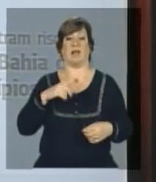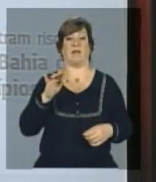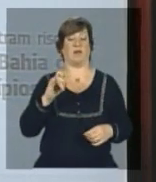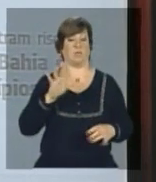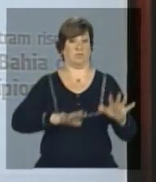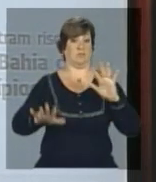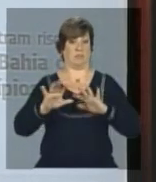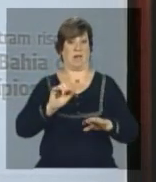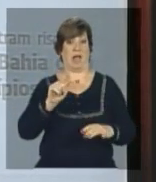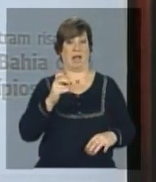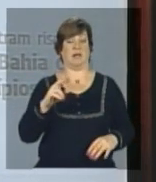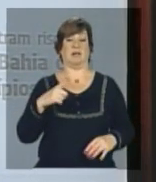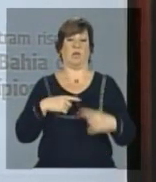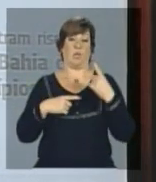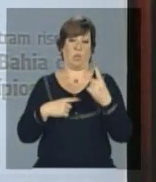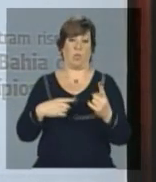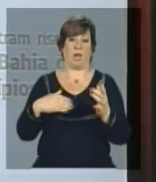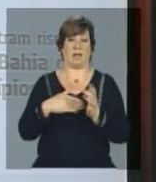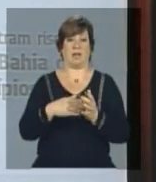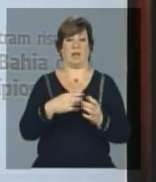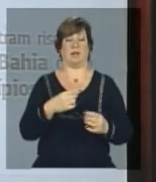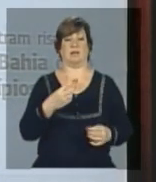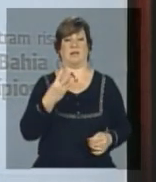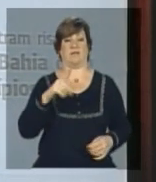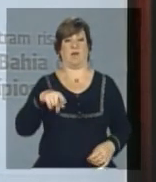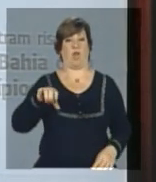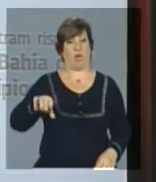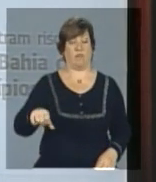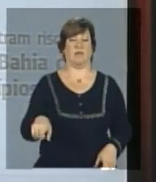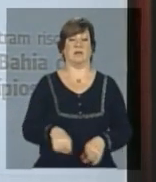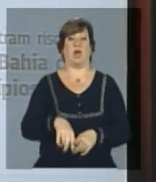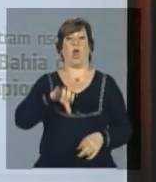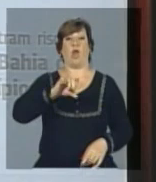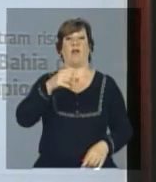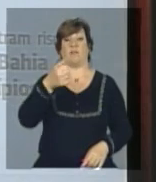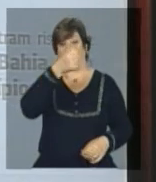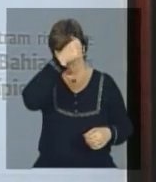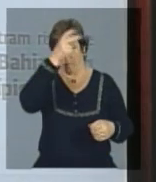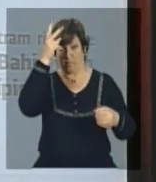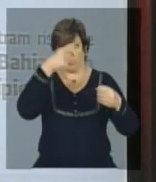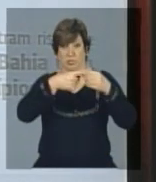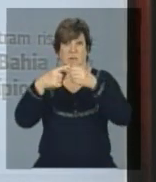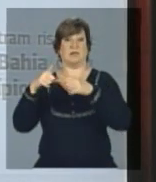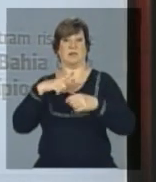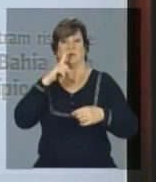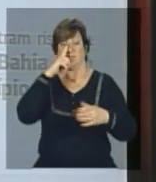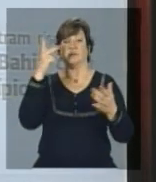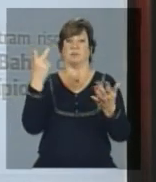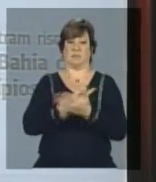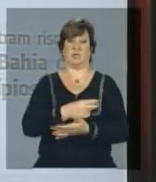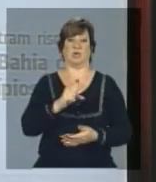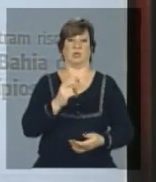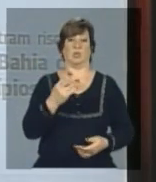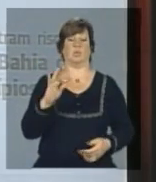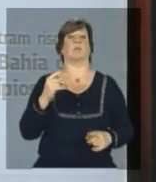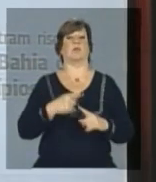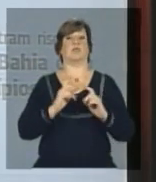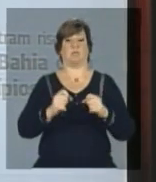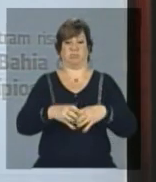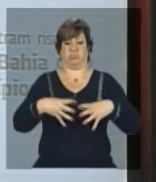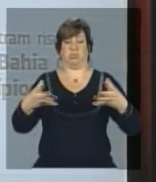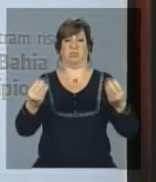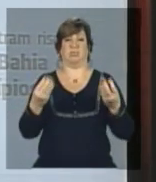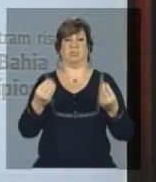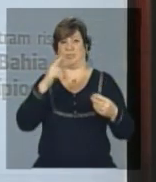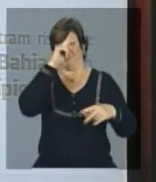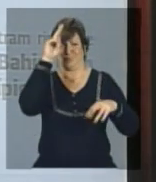de alerta, tem entre 1 e 3,9, e 91 municípios têm um risco de surto porque já tem uma infestação